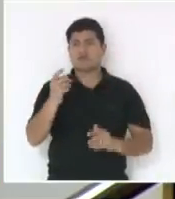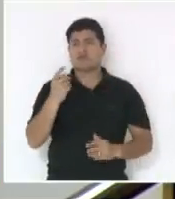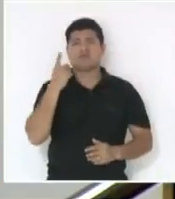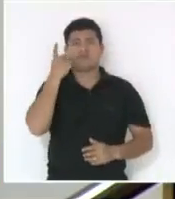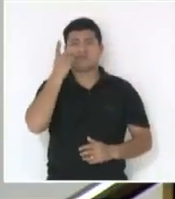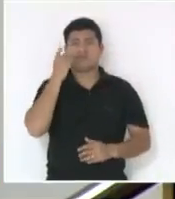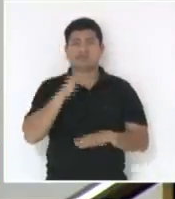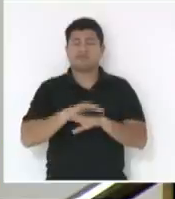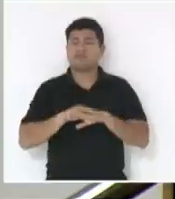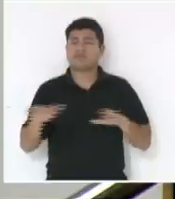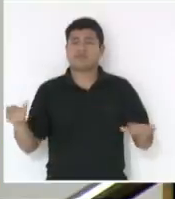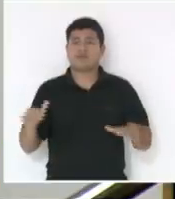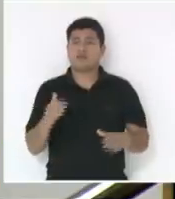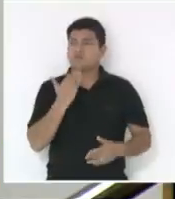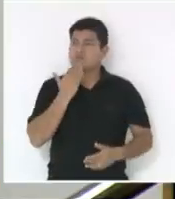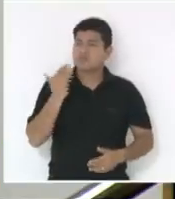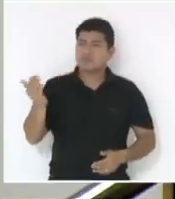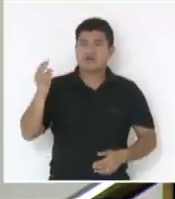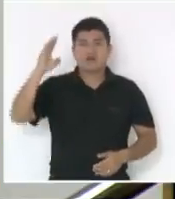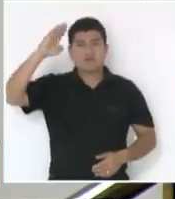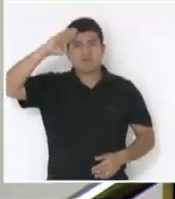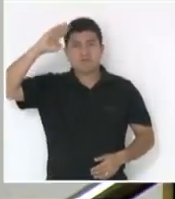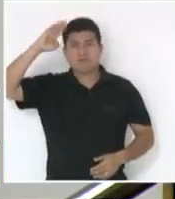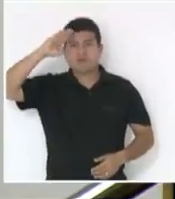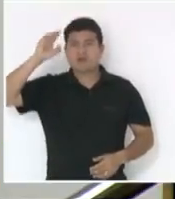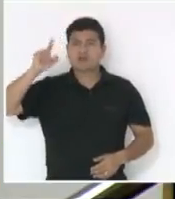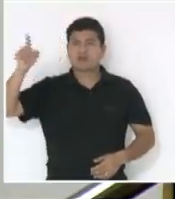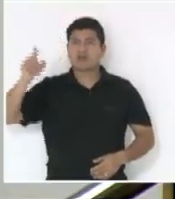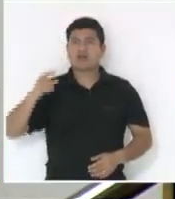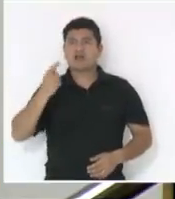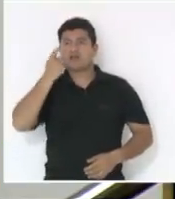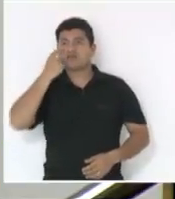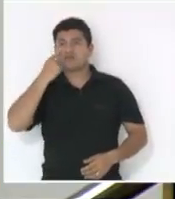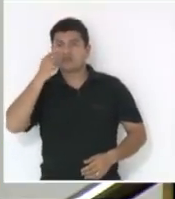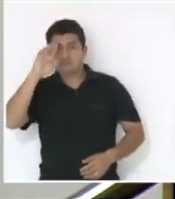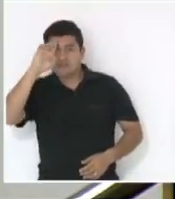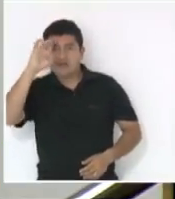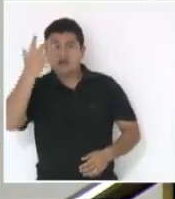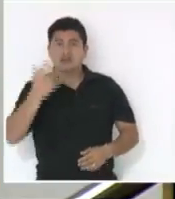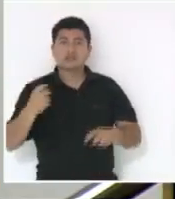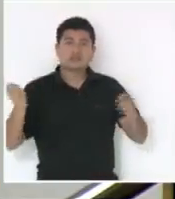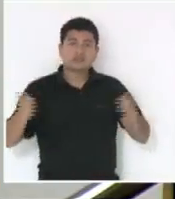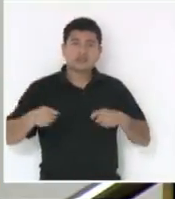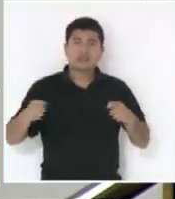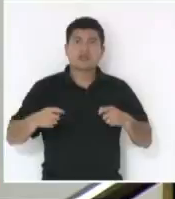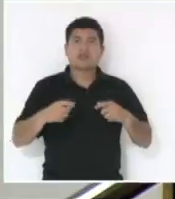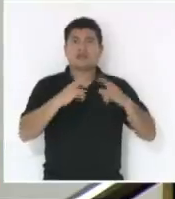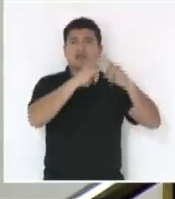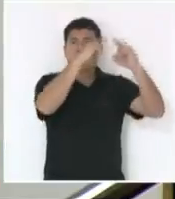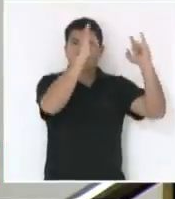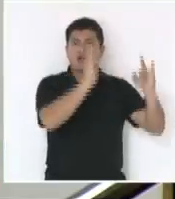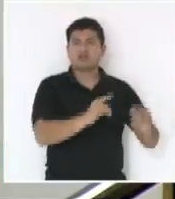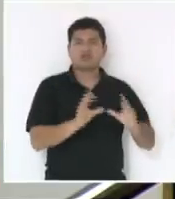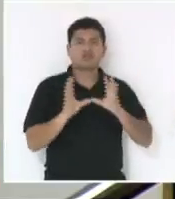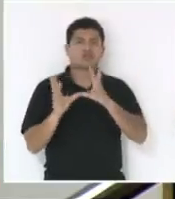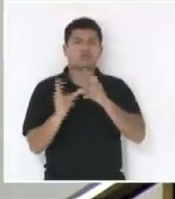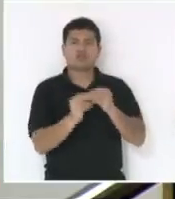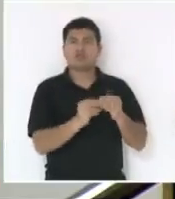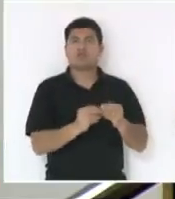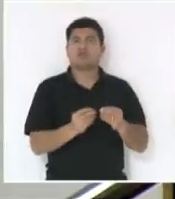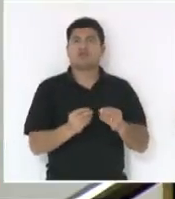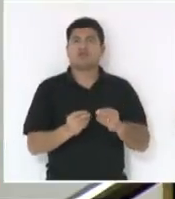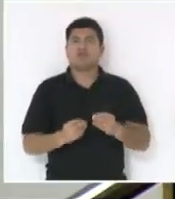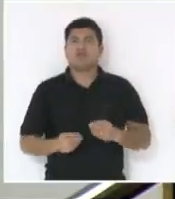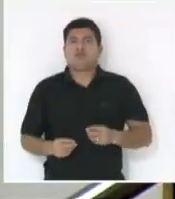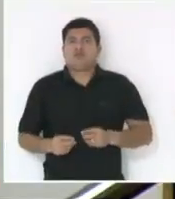pedindo para o exército tomar providências e levar todos os acampamentos precisos, porque vão sair tudo,